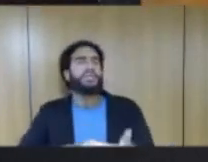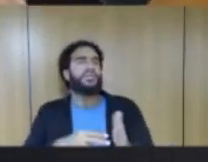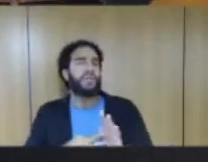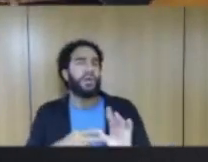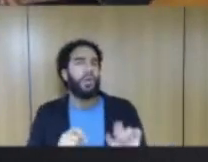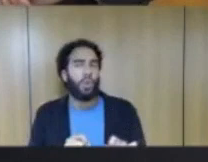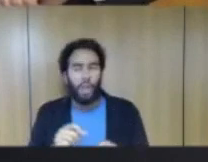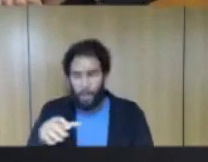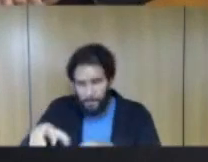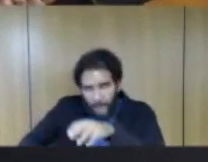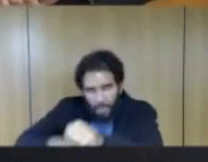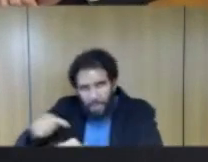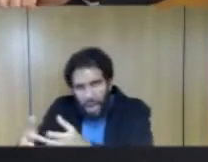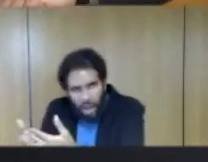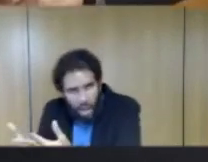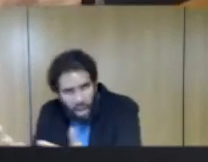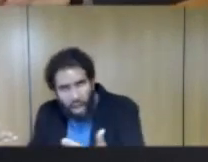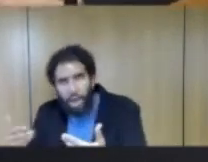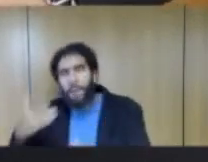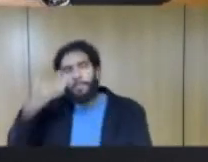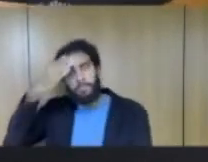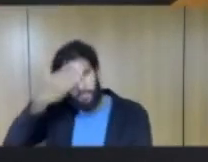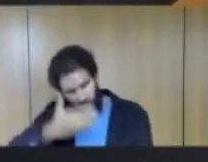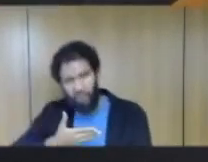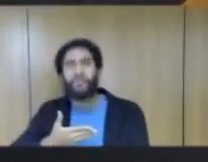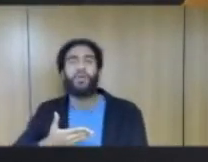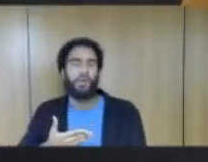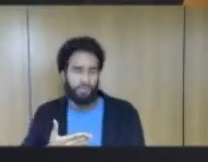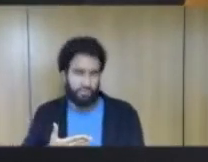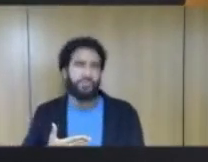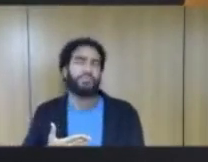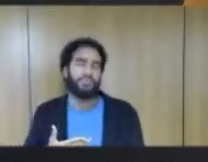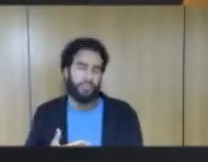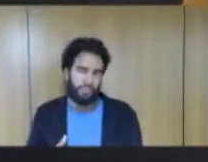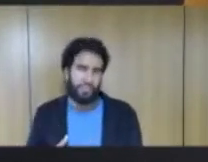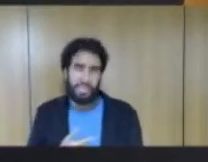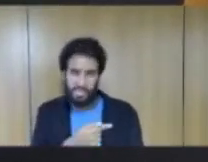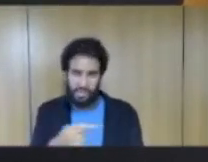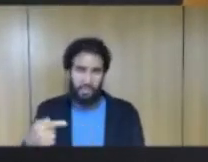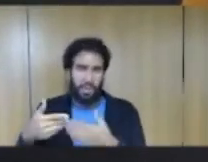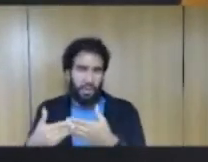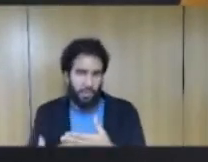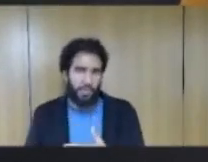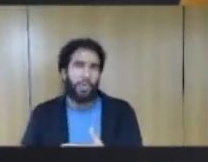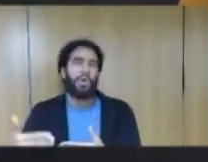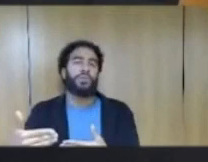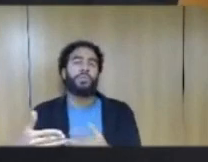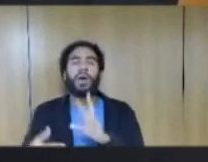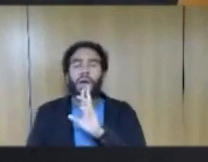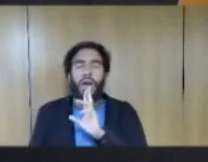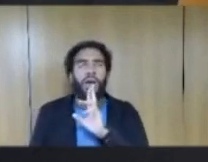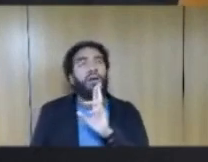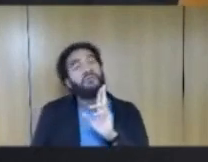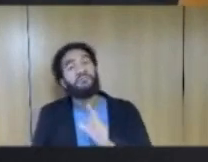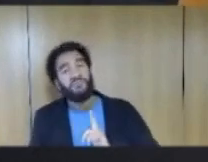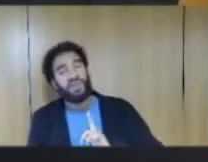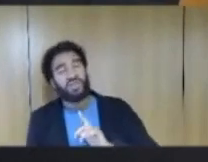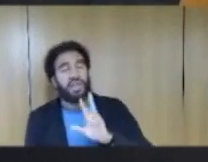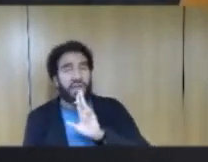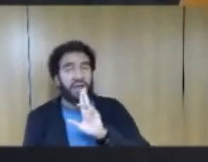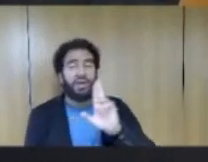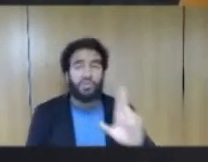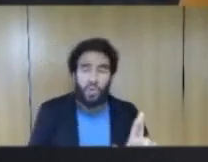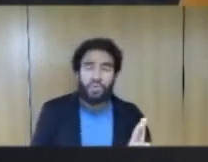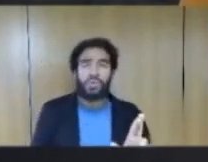ela provavelmente ao longo das próximas semanas resultará na produção